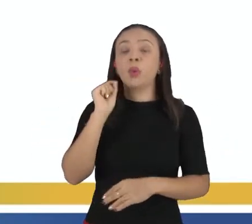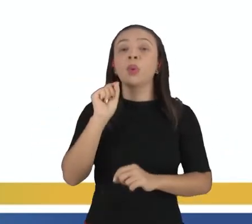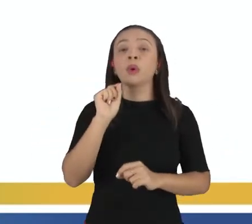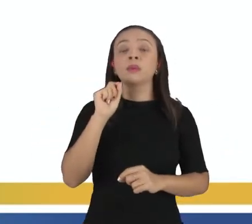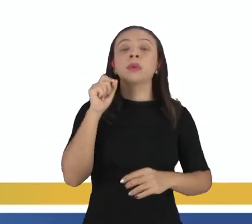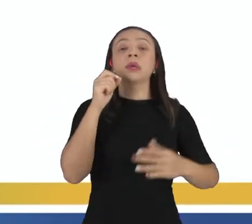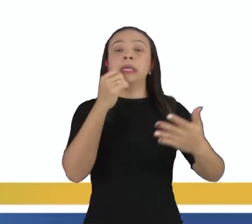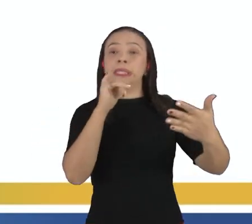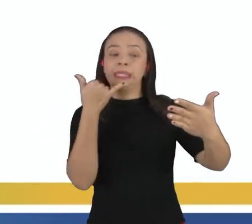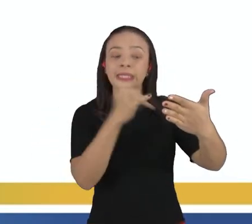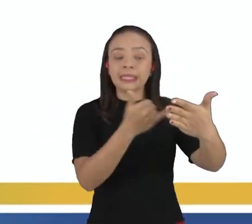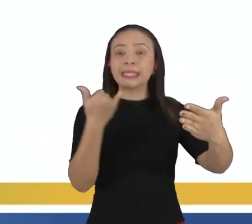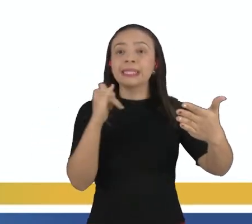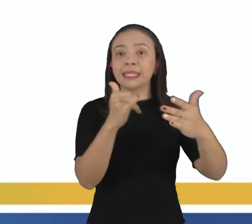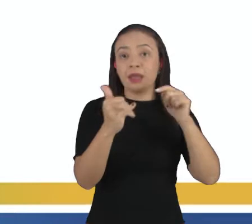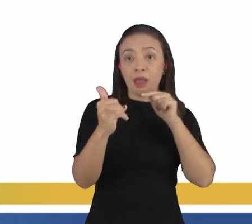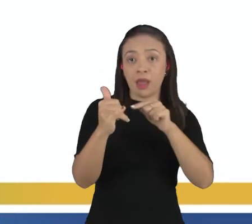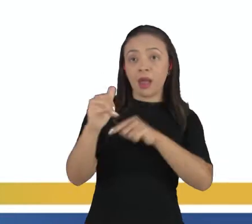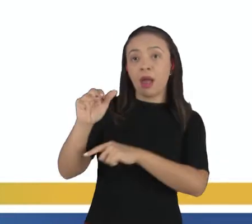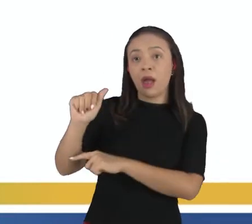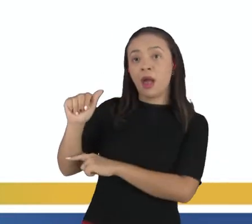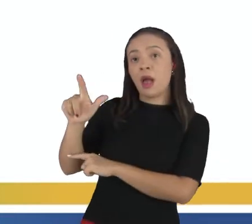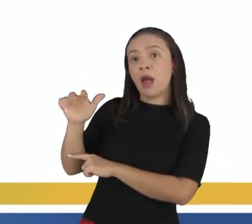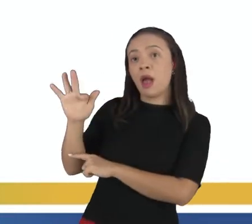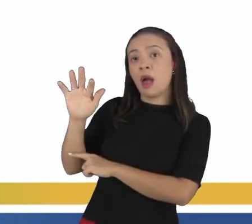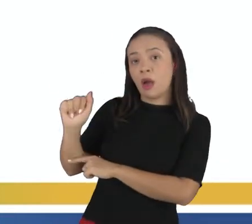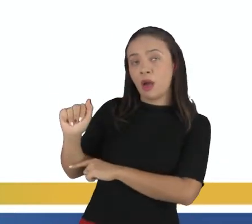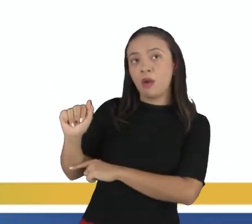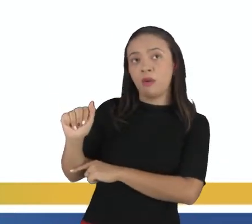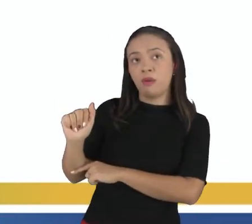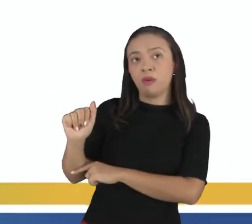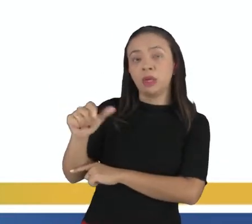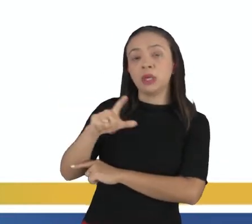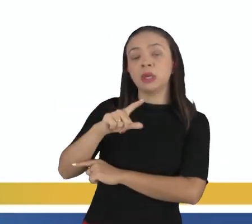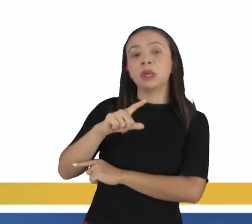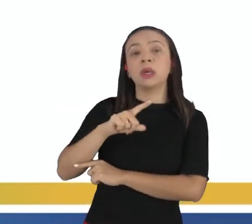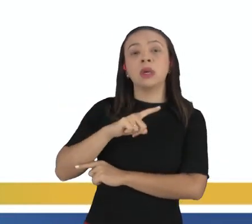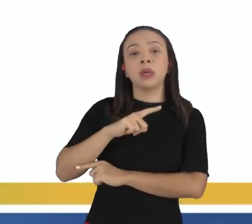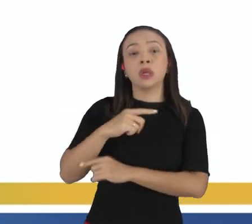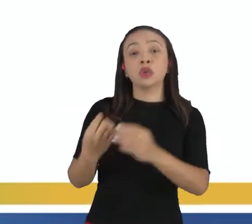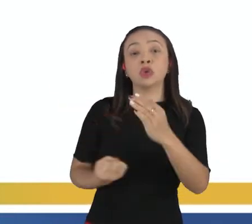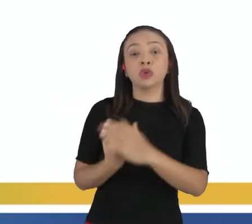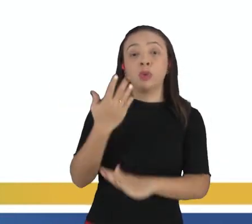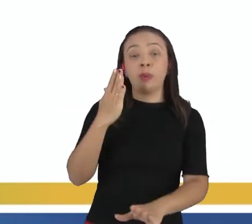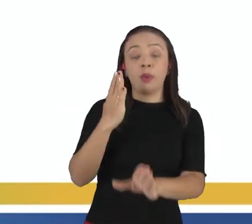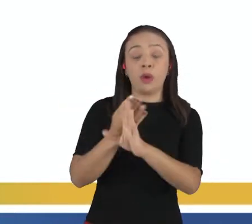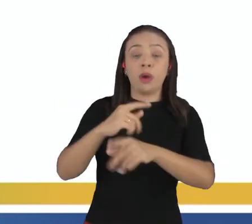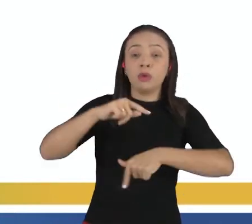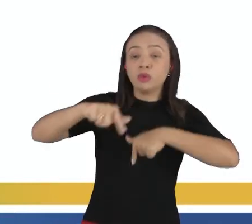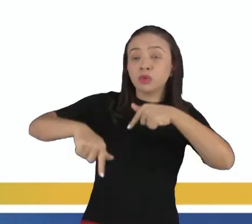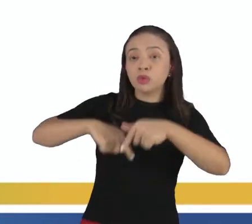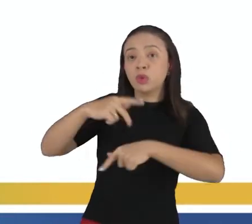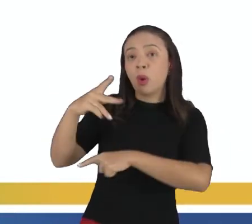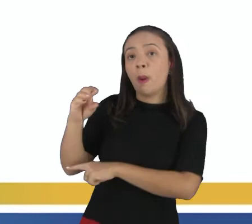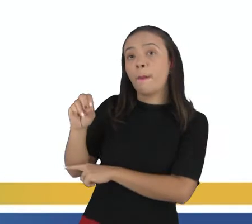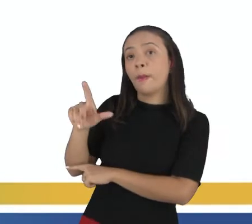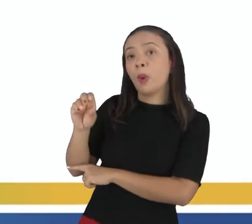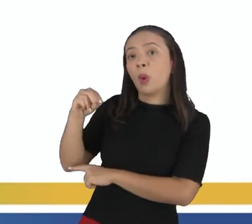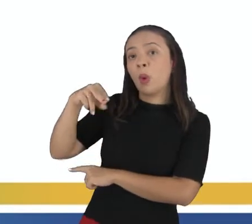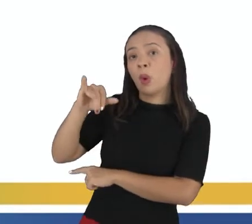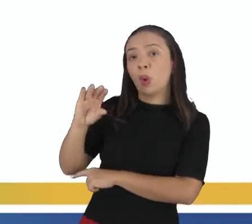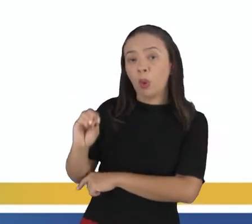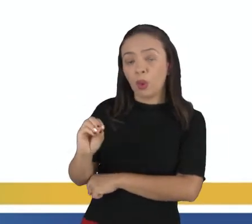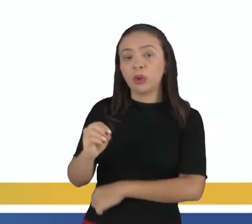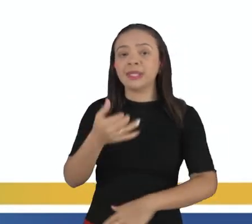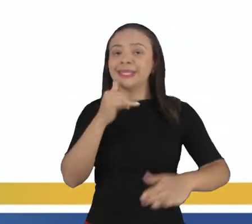lançar a partícula alfa, liberado pelo elemento químico polônio, sobre a lâmina de ouro que representa a matéria, ele teve as